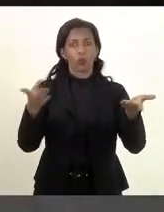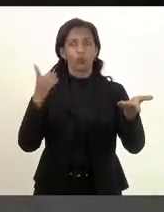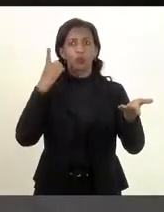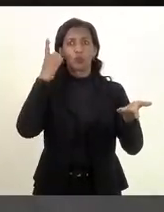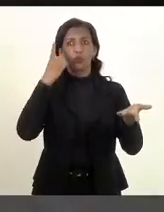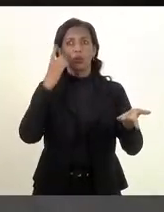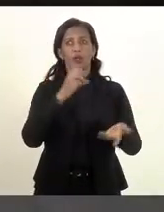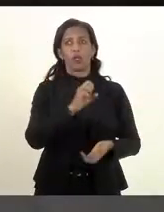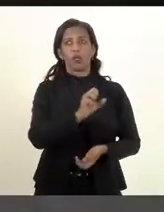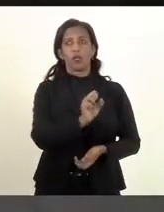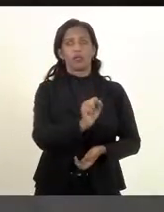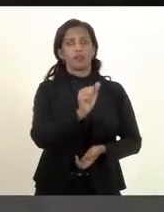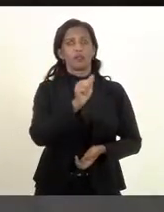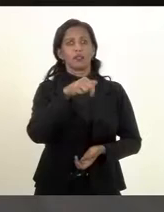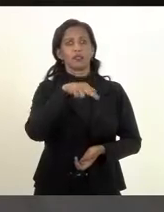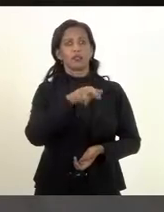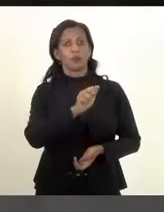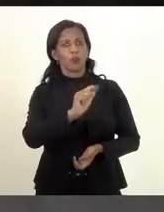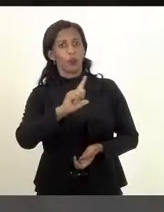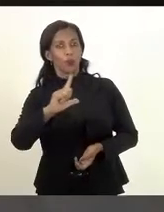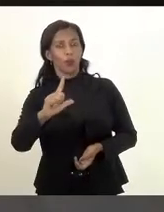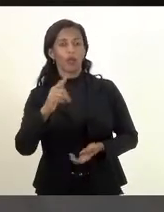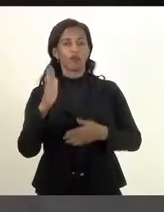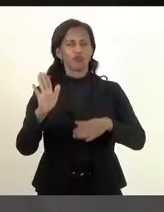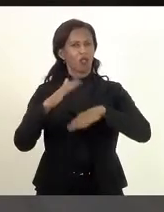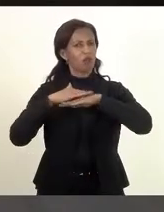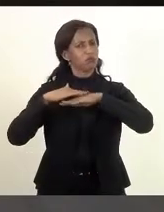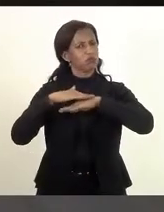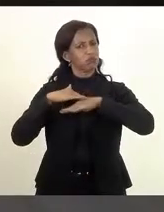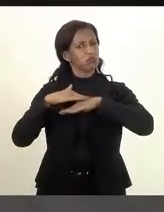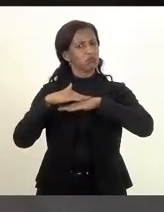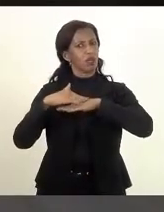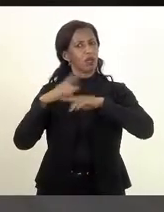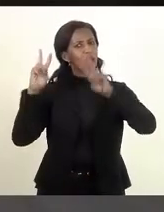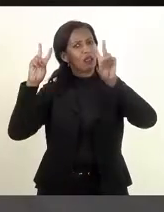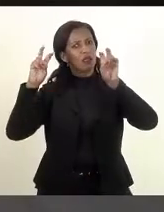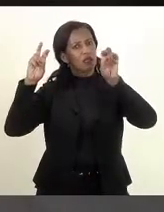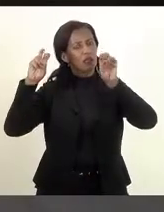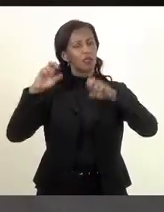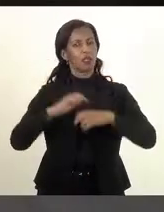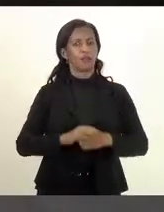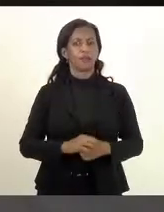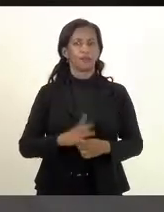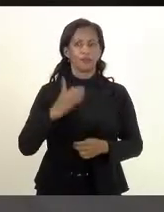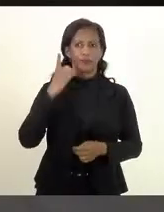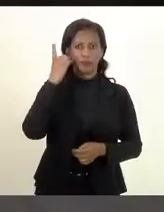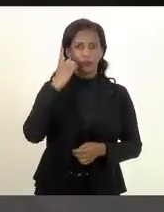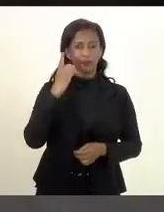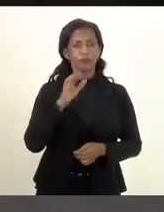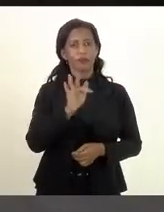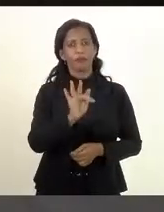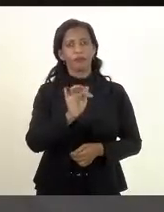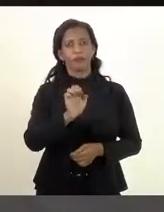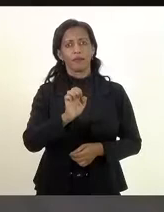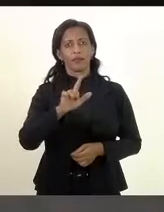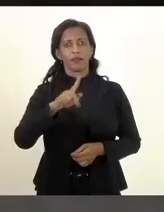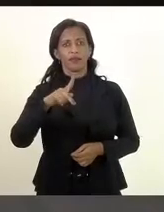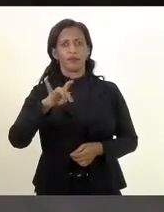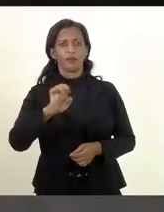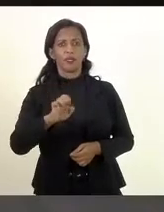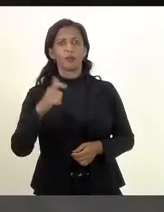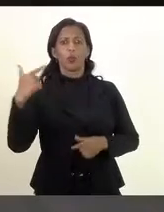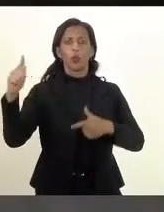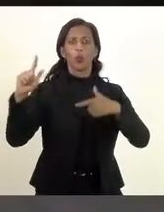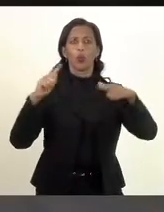deputado Samuel Malafaia, que me procurou. Conversamos muito a respeito do tema, deputado Felipe Soares, enfim, outros